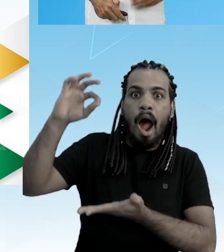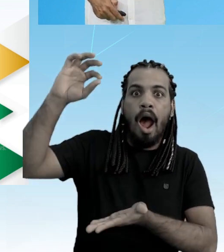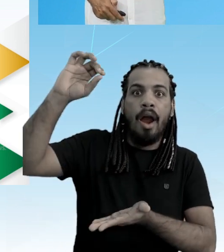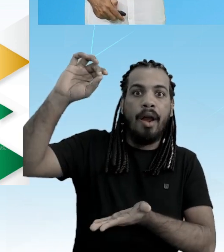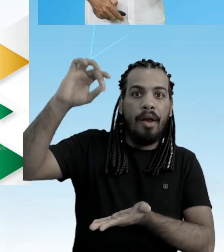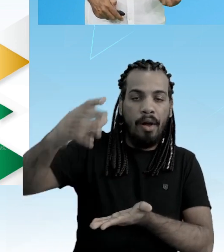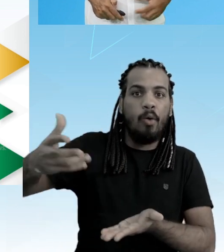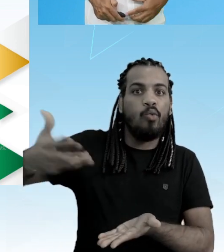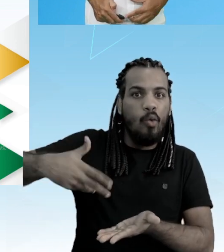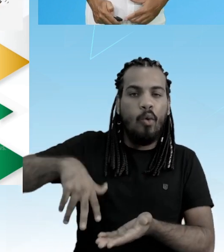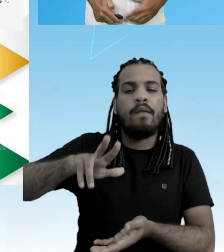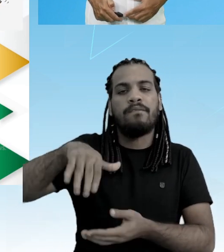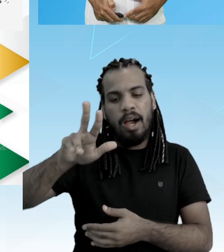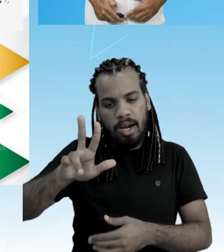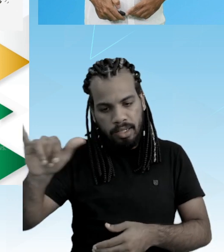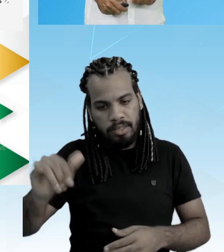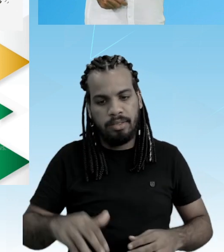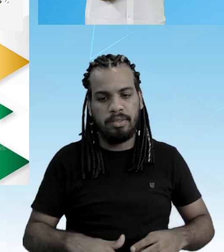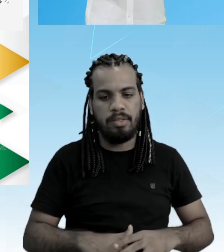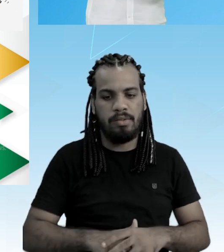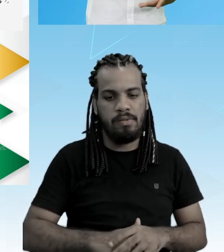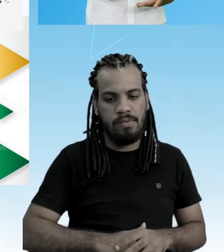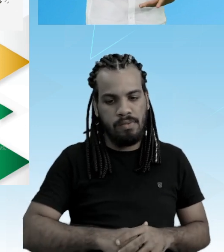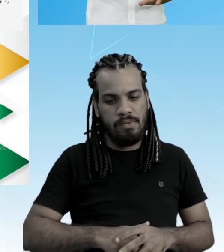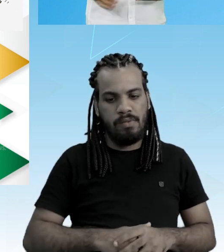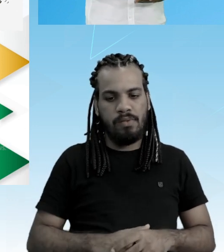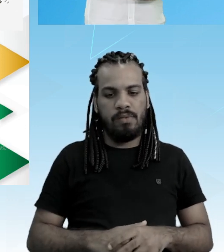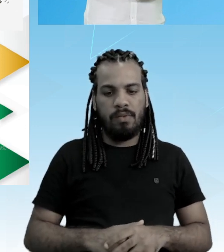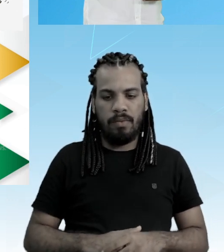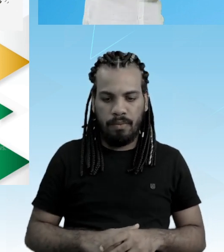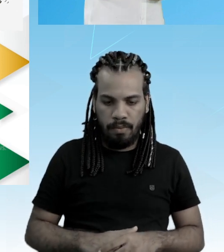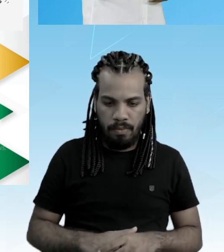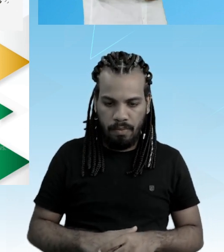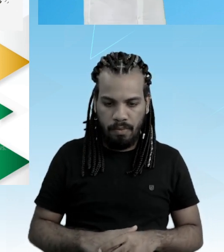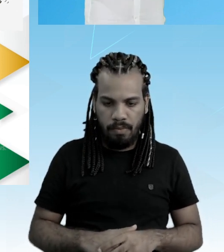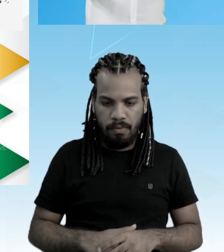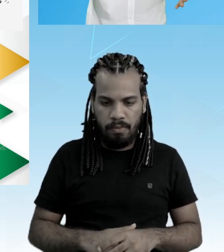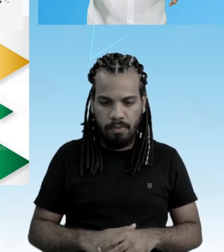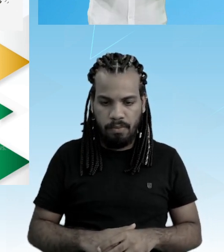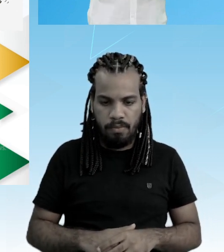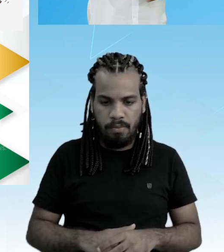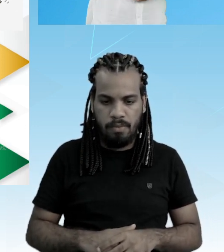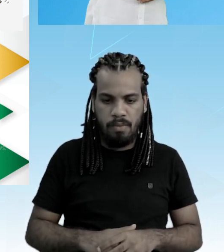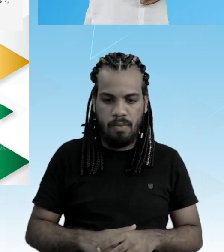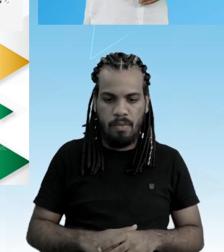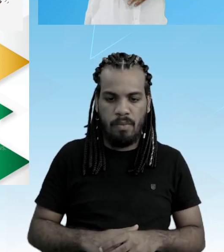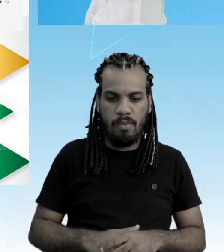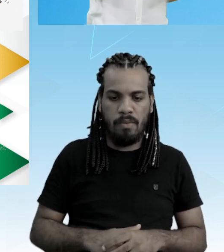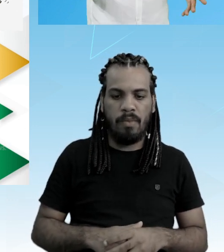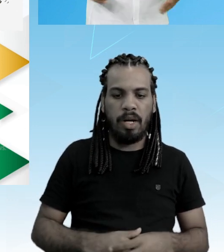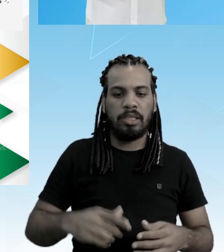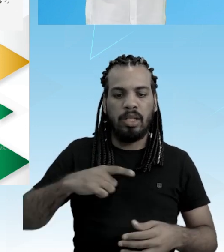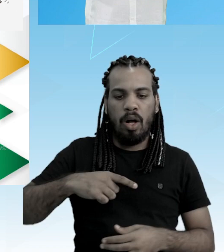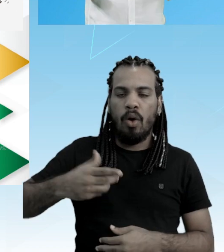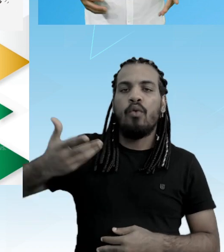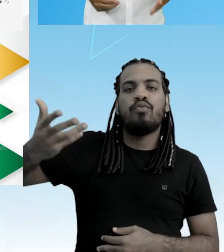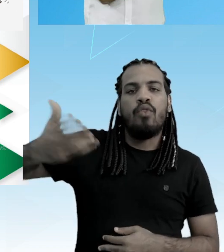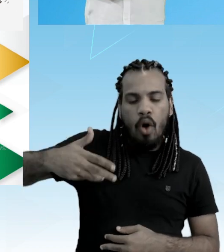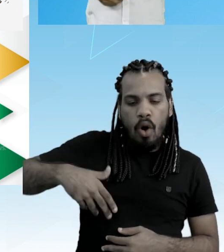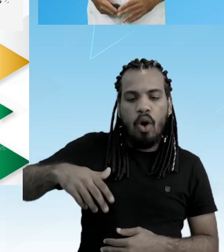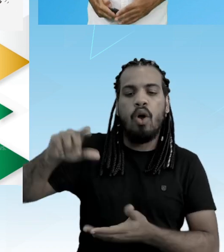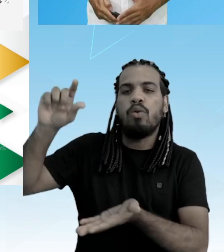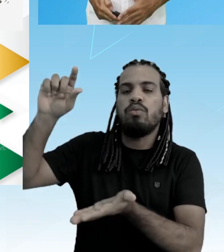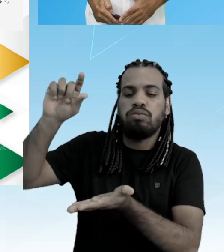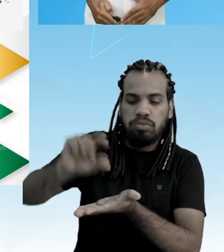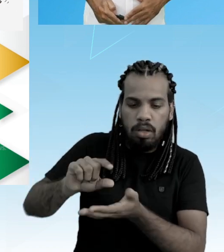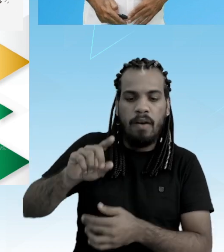vai atingir. Bom, quanto maior for o tempo que o corpo leva para cair, maior será a velocidade no momento